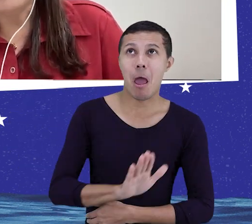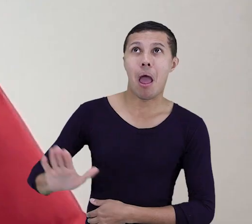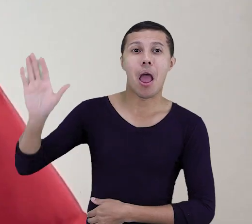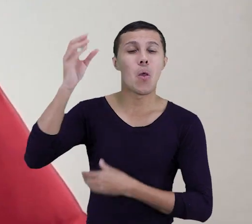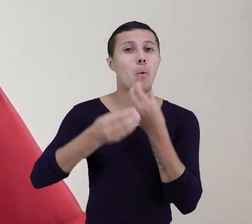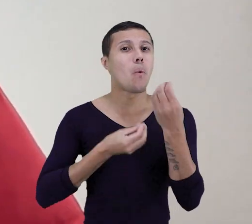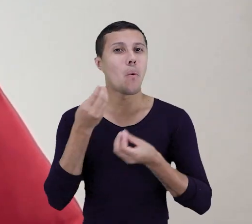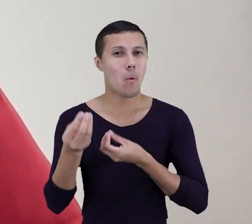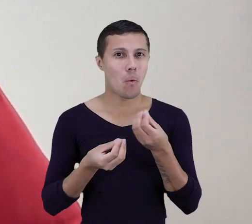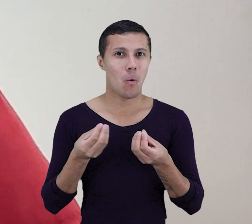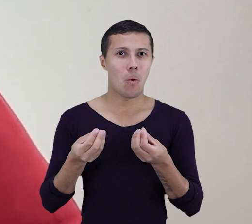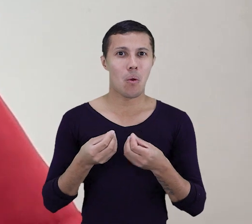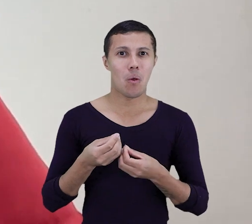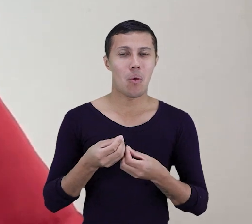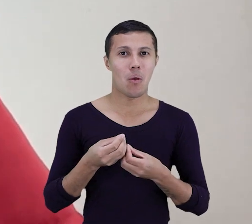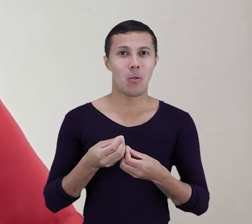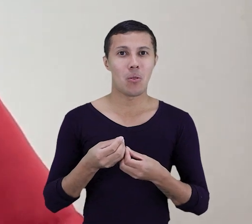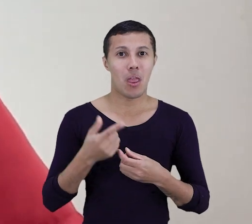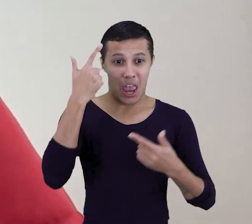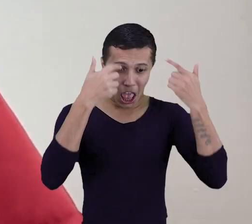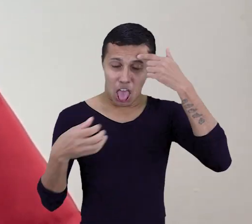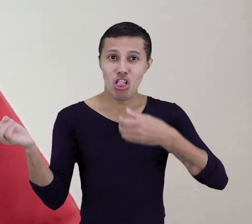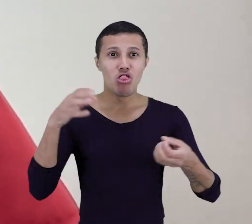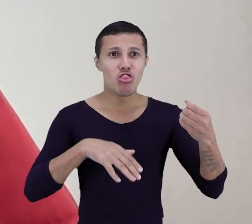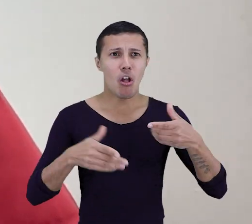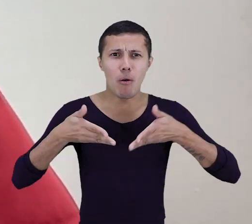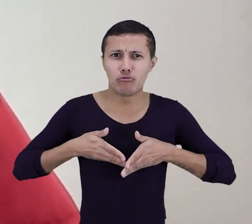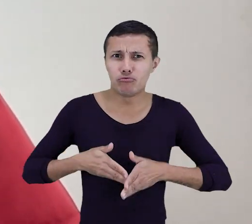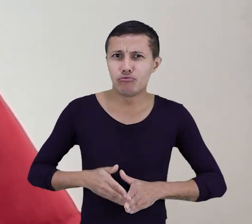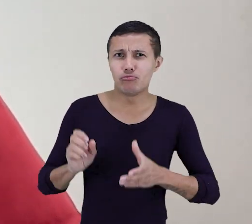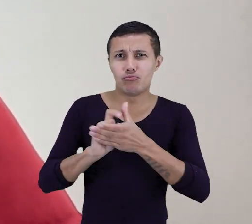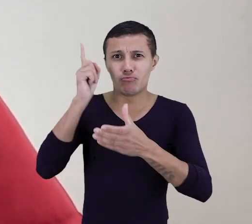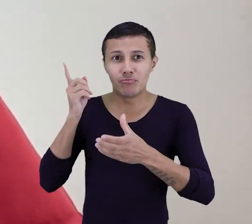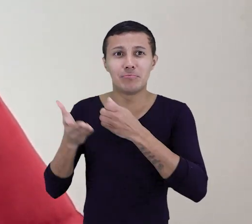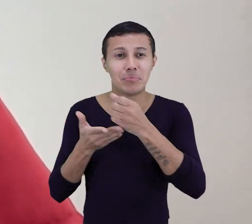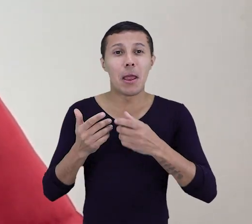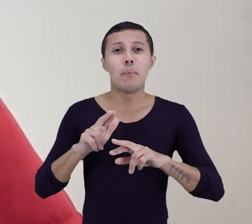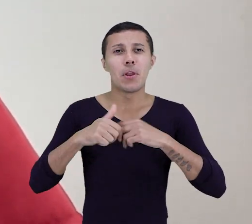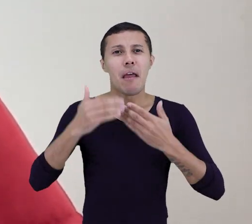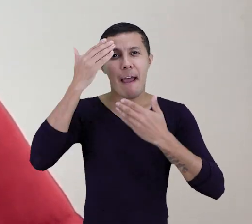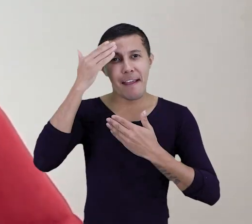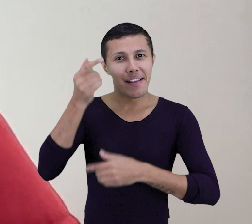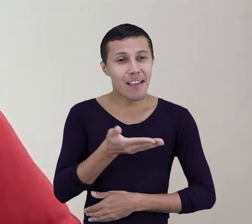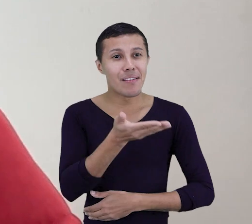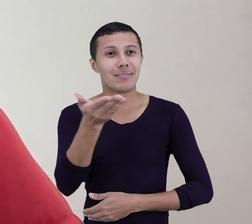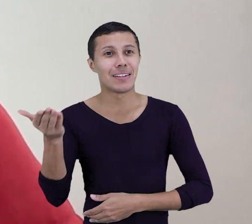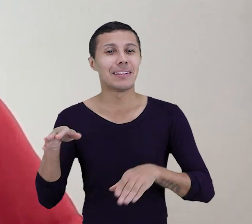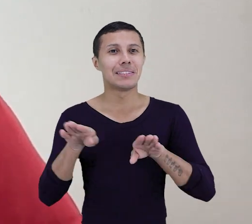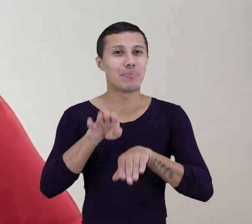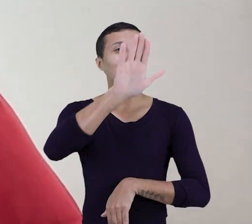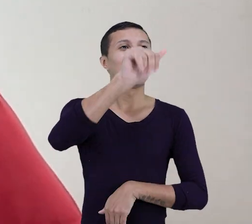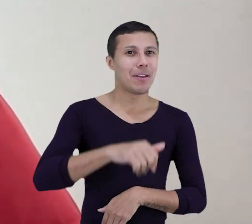através do Inovar um Parto é uma excelente oportunidade, então eu só tenho realmente a agradecer e também te